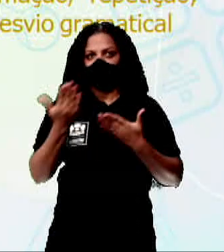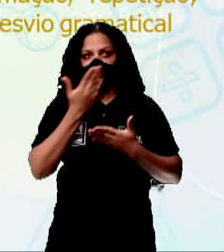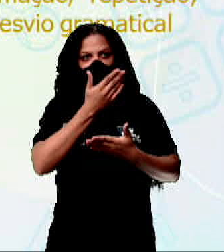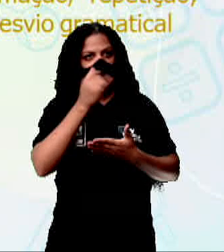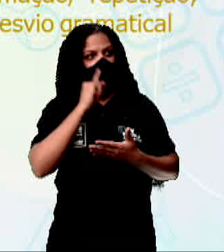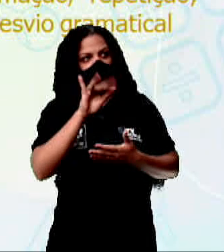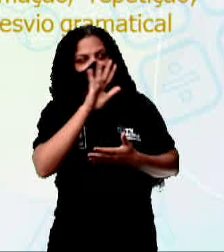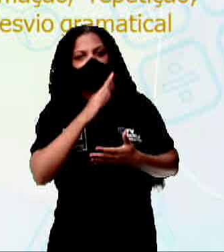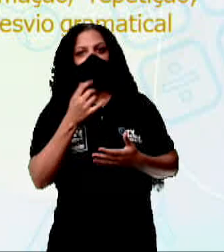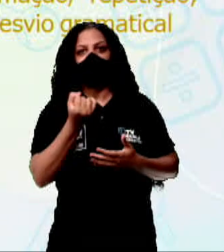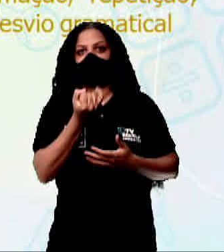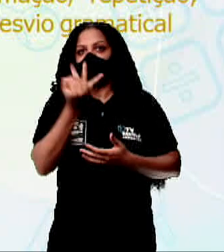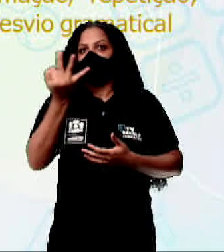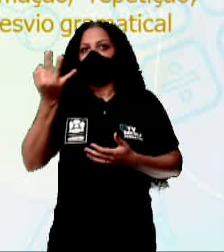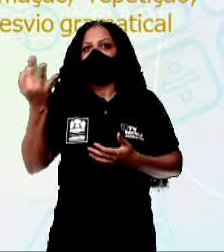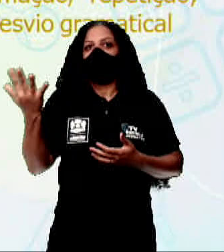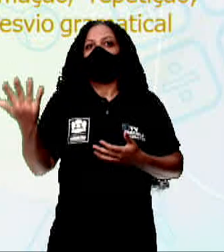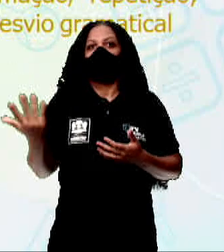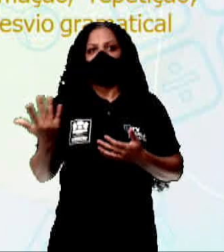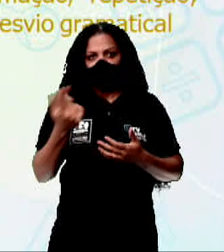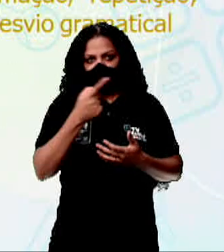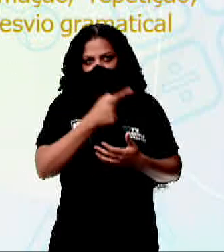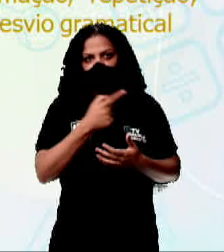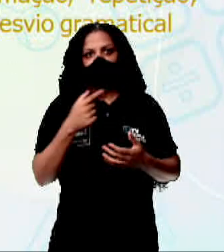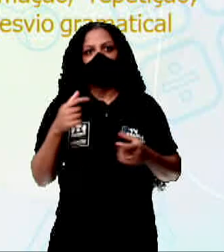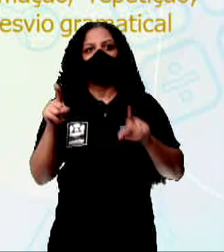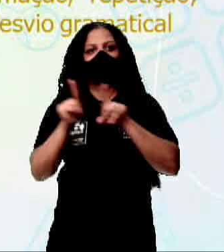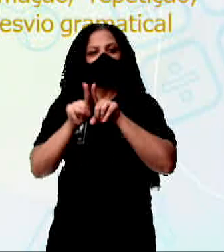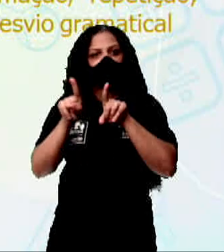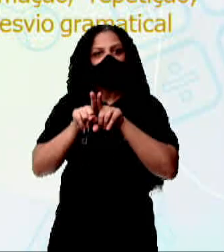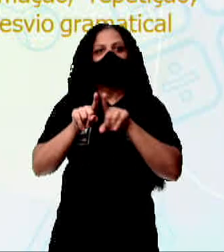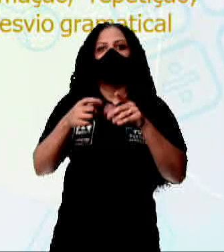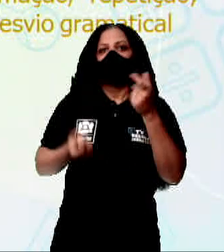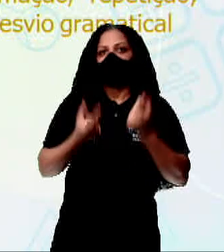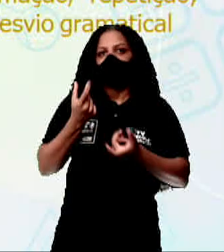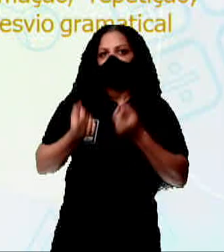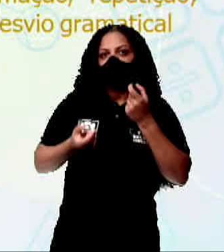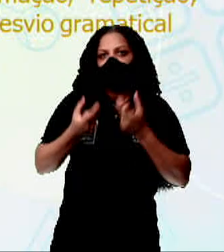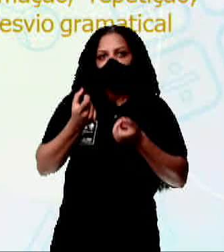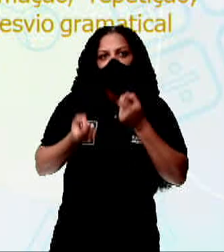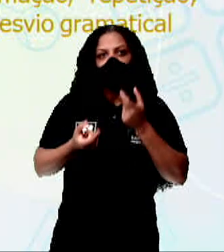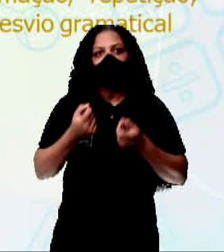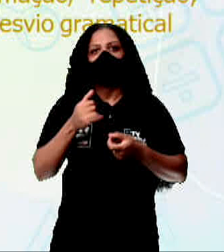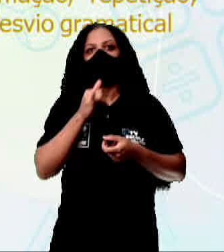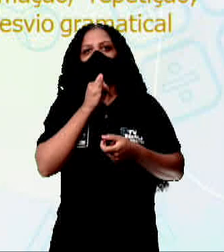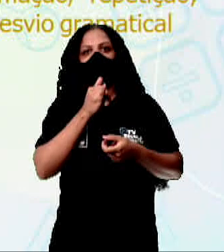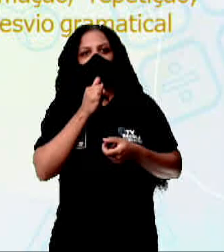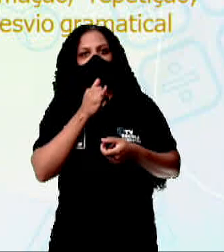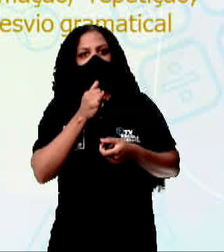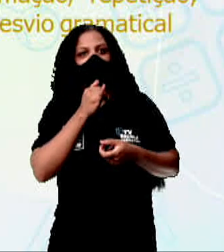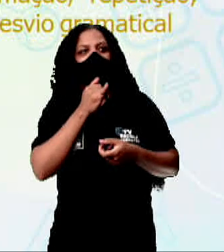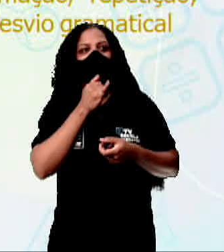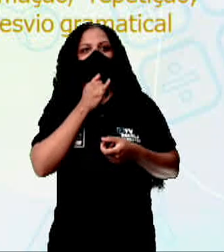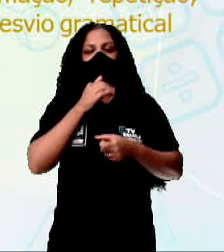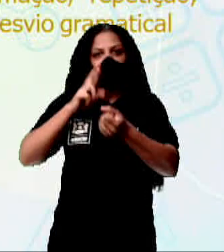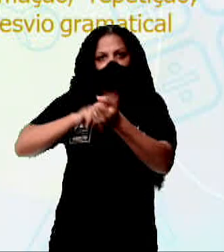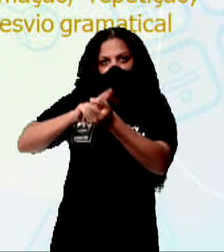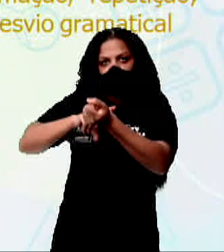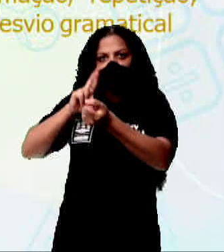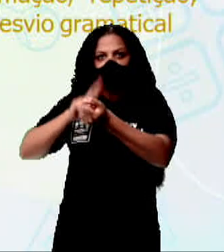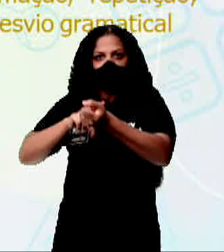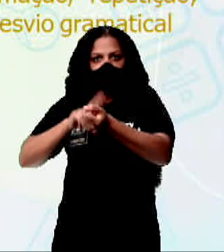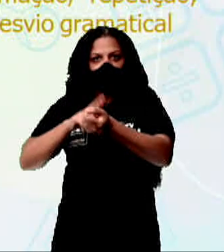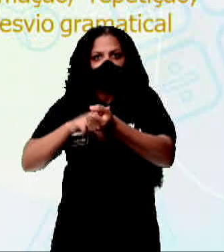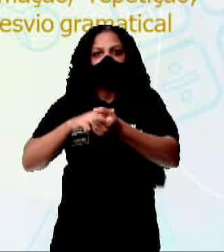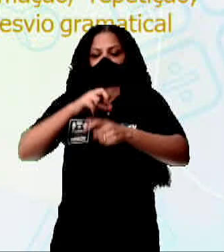Aquela questão de pipoca e guaraná, marcas de oralidade, rima e ritmo. Veja, arrebentar, panela, arrebentar, sal